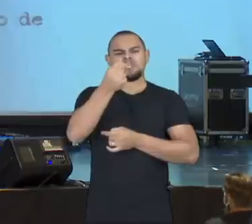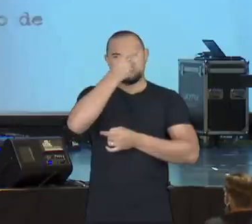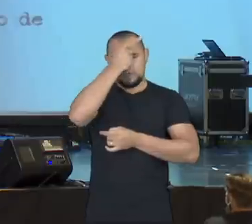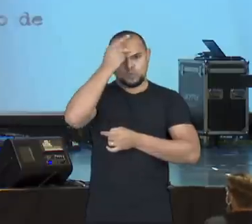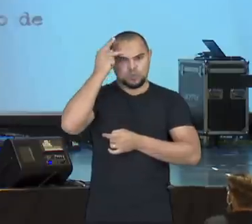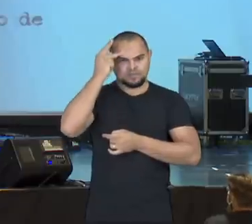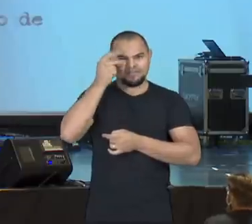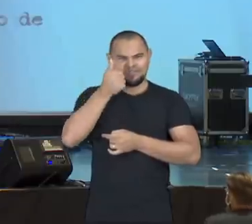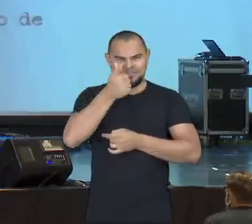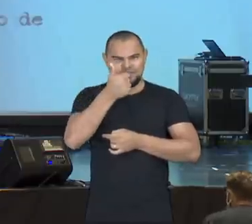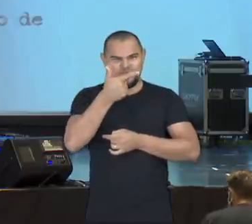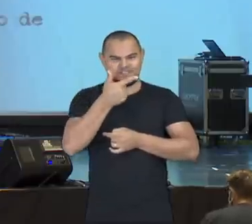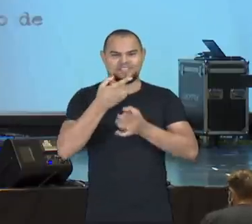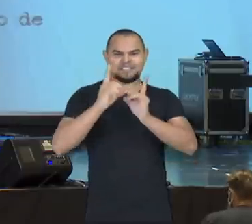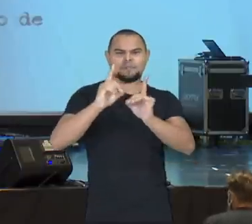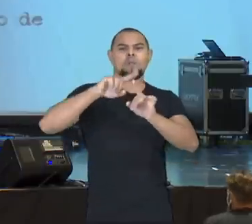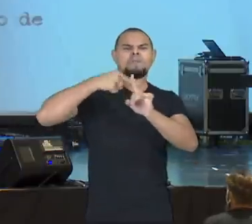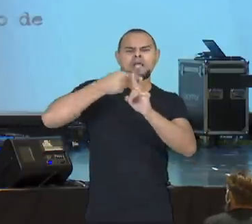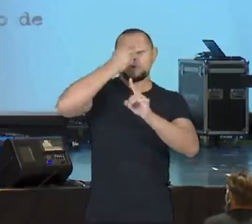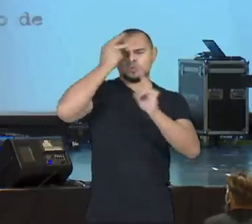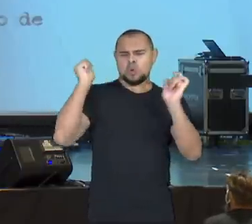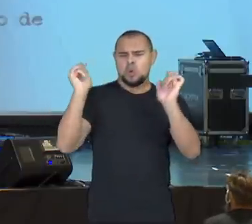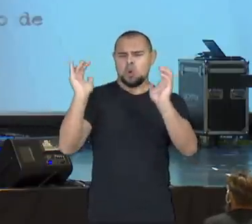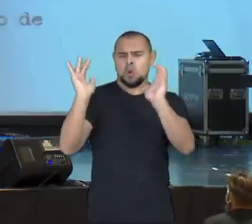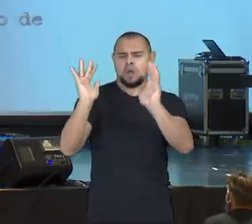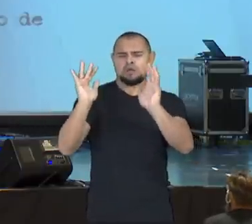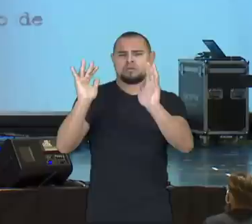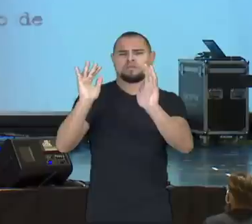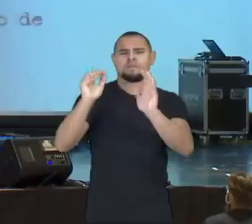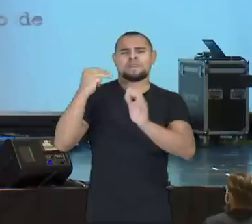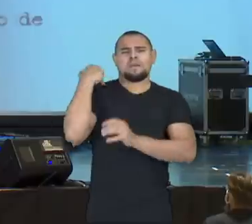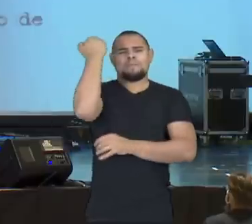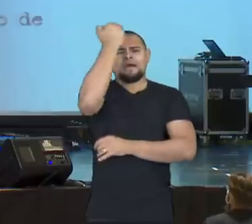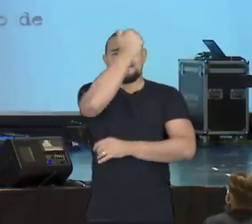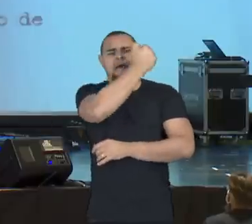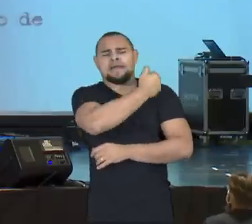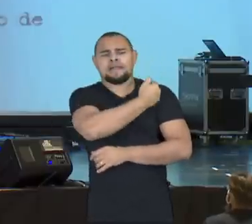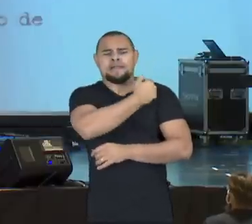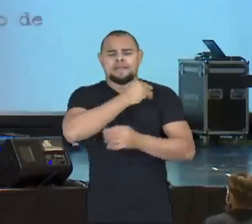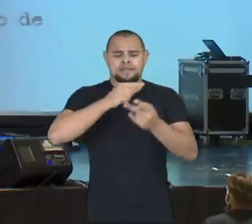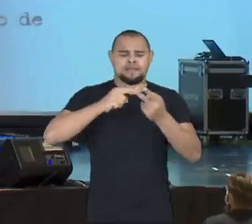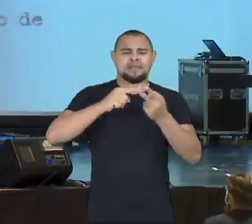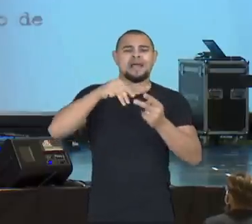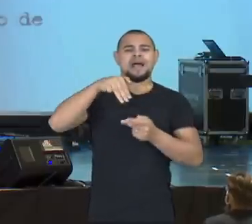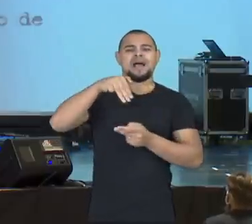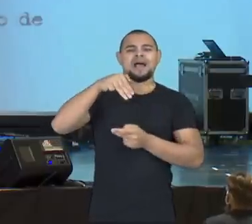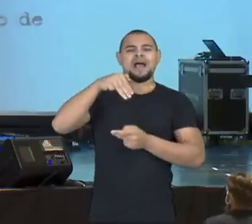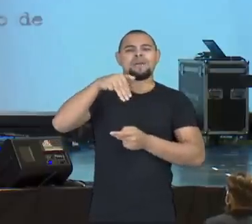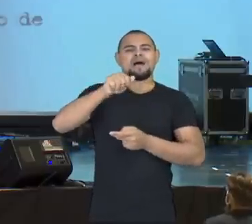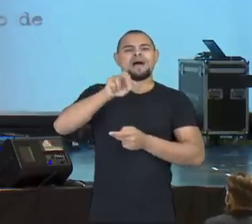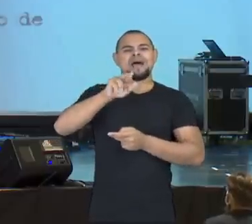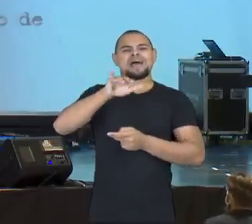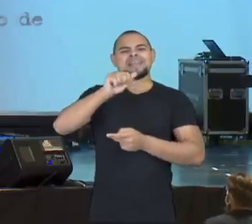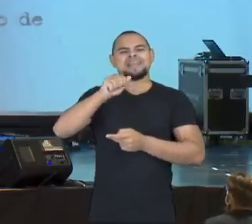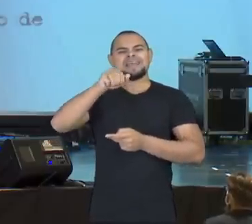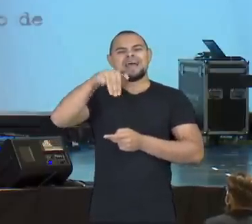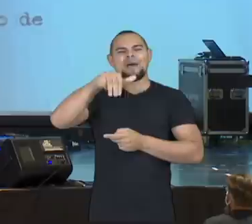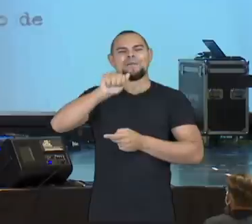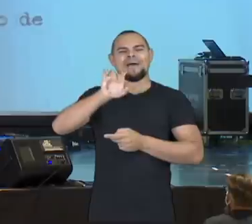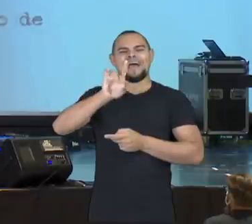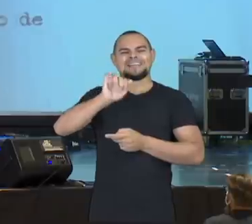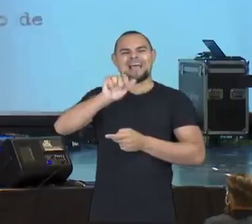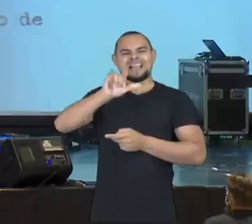se aqueles homens e mulheres, dentre eles Maria, mãe do Senhor, Maria Madalena, outra Maria e tantas outras